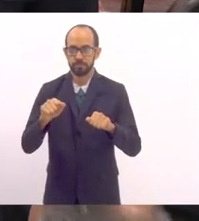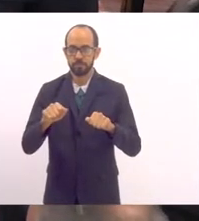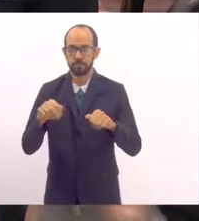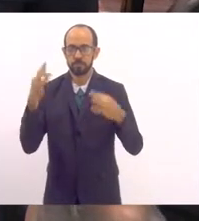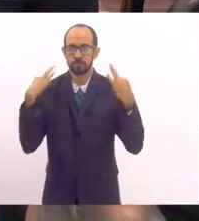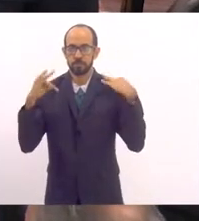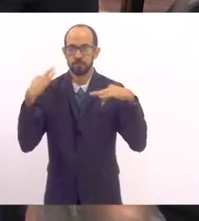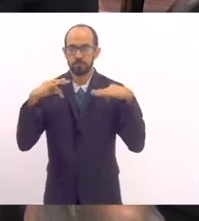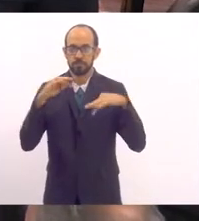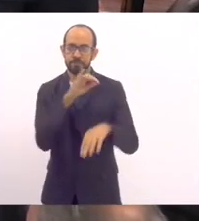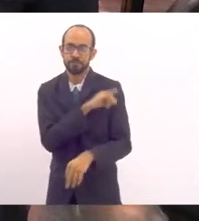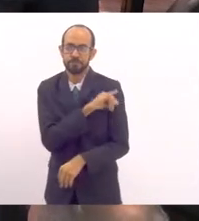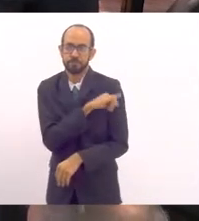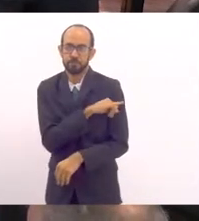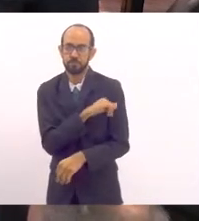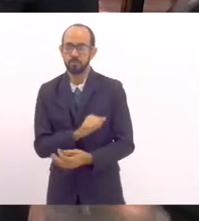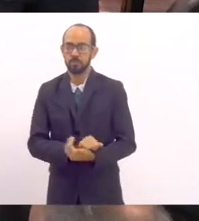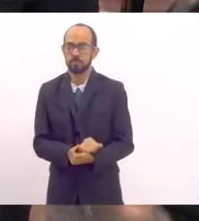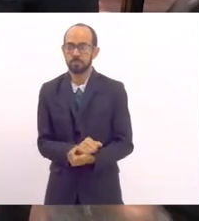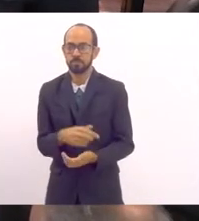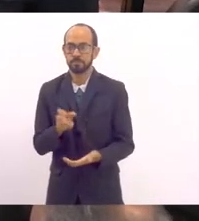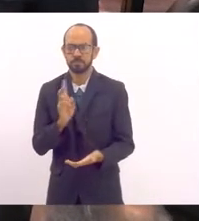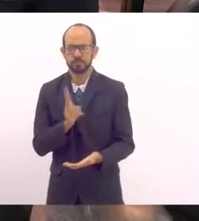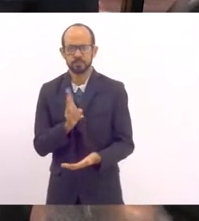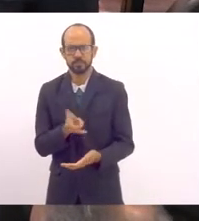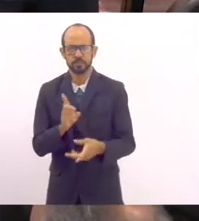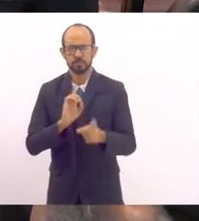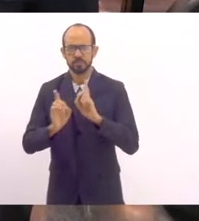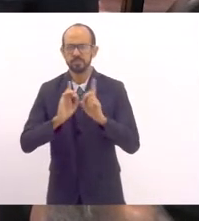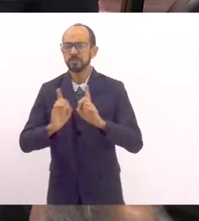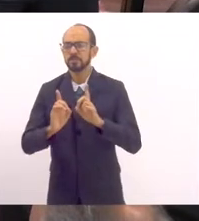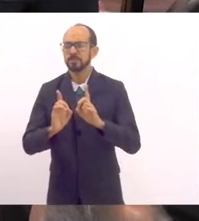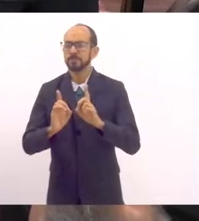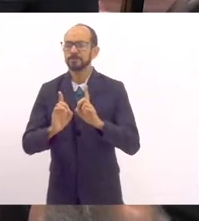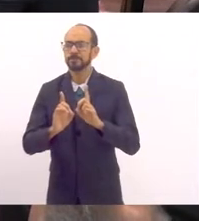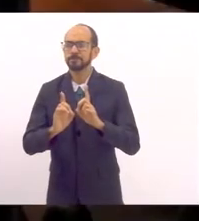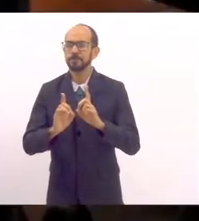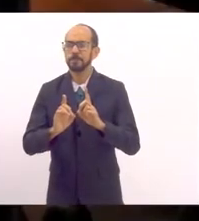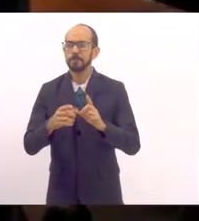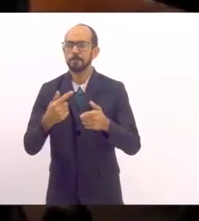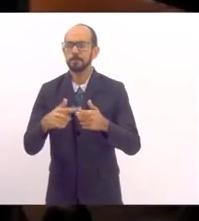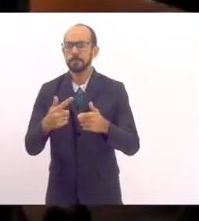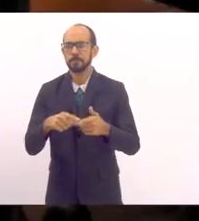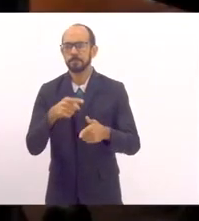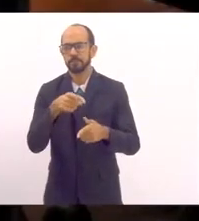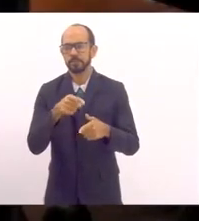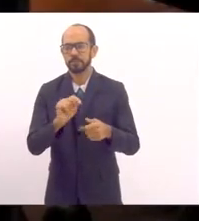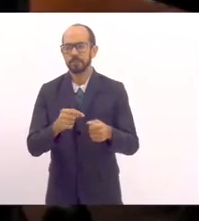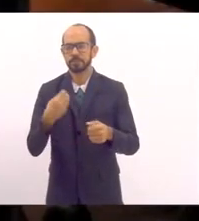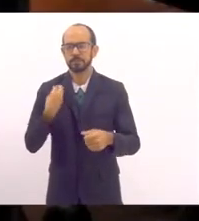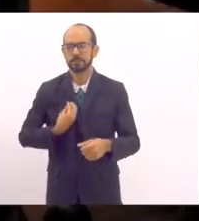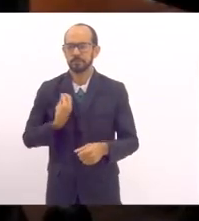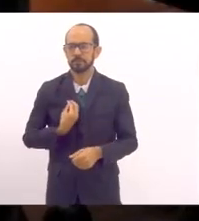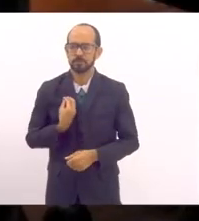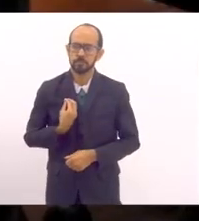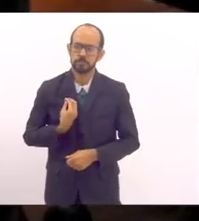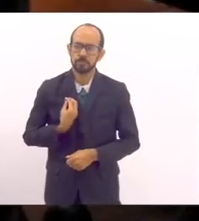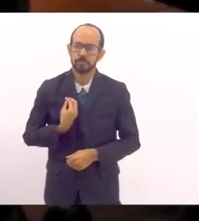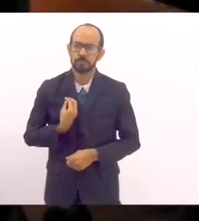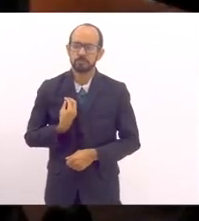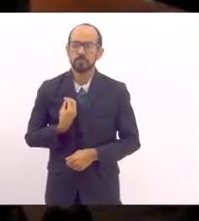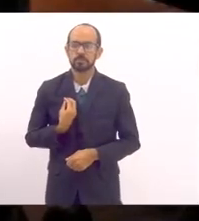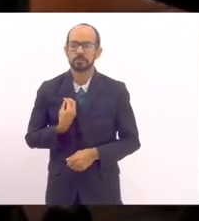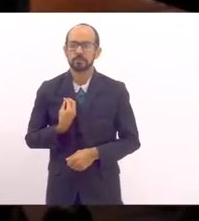2018, debatendo com a Comissão de Turismo essa questão da efetiva participação dessas instâncias